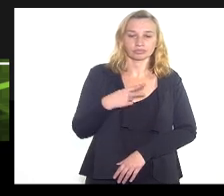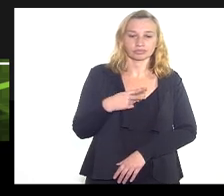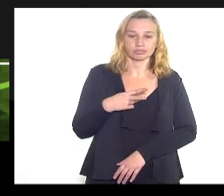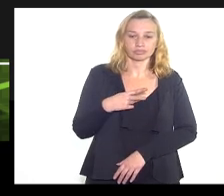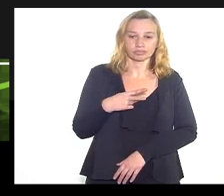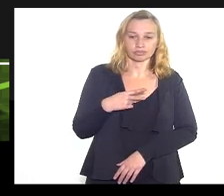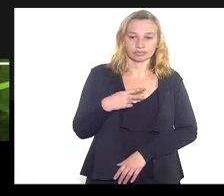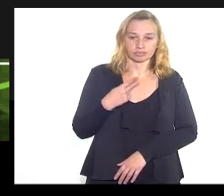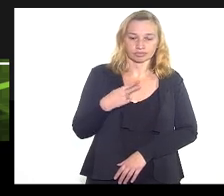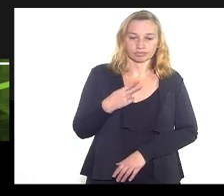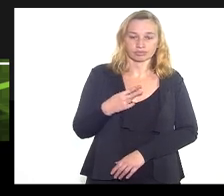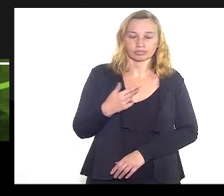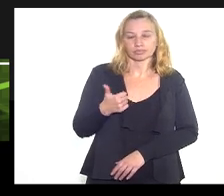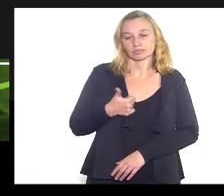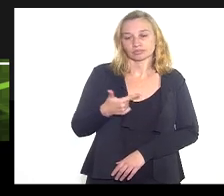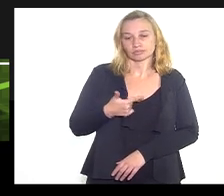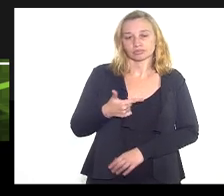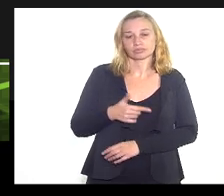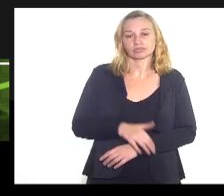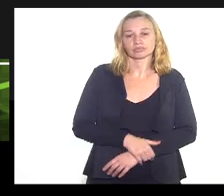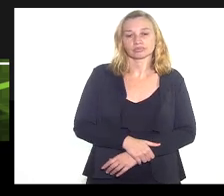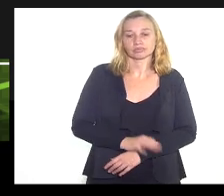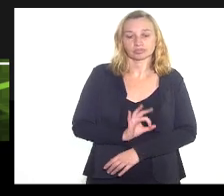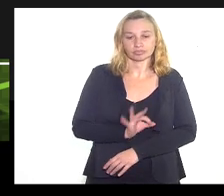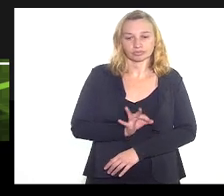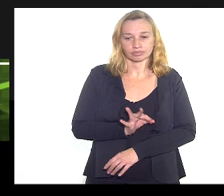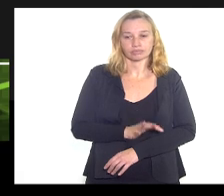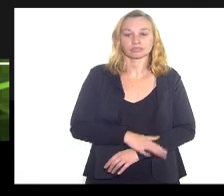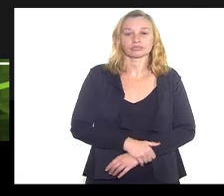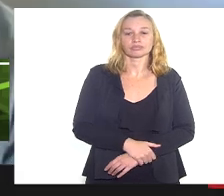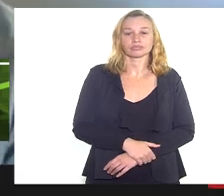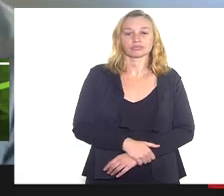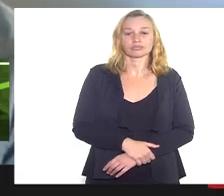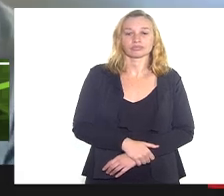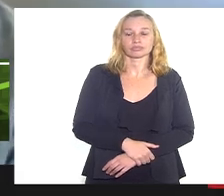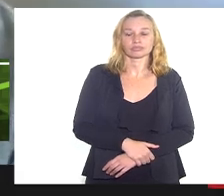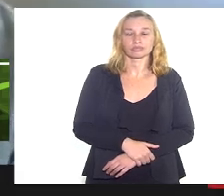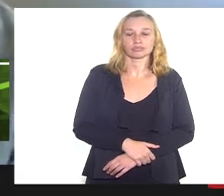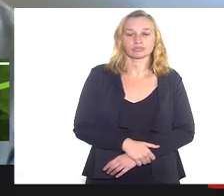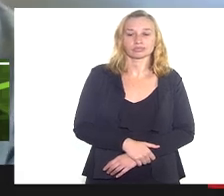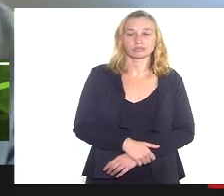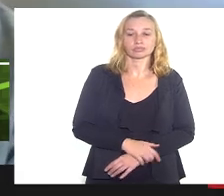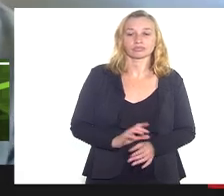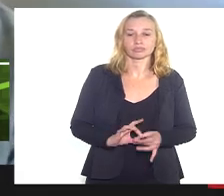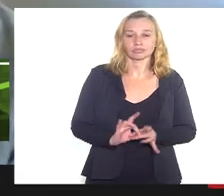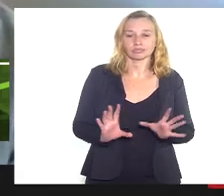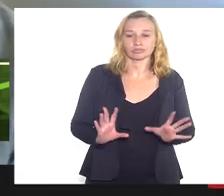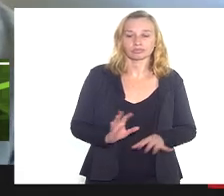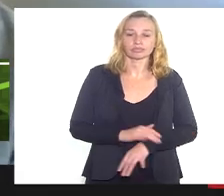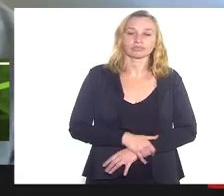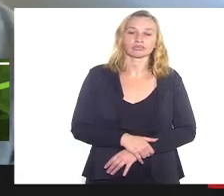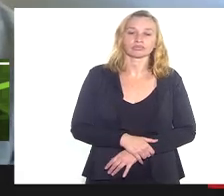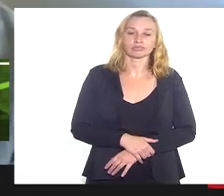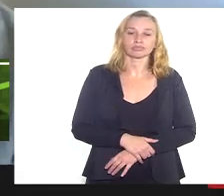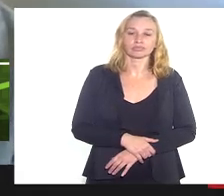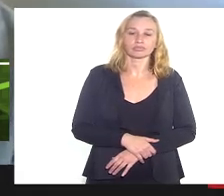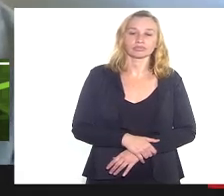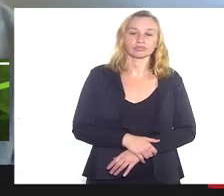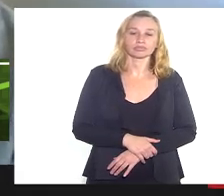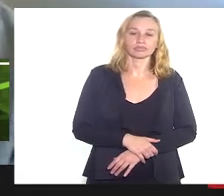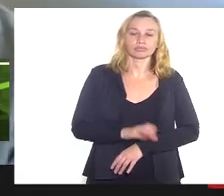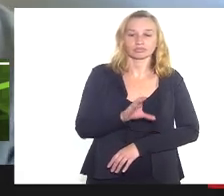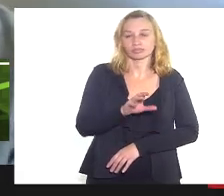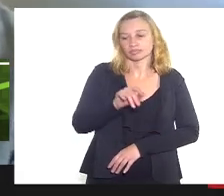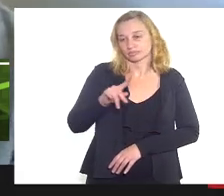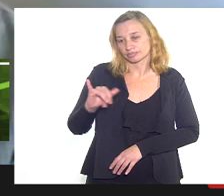A segunda hipótese, evidentemente, a ser deliberada no âmbito da